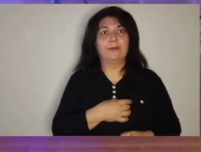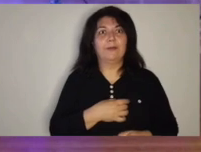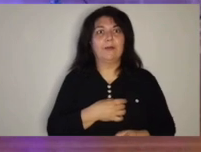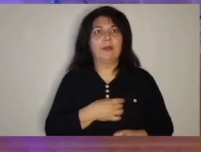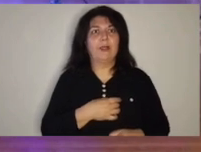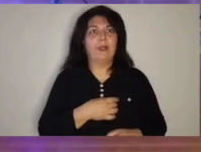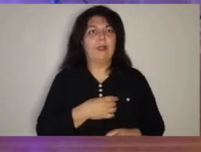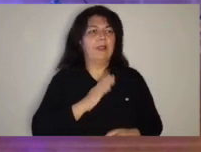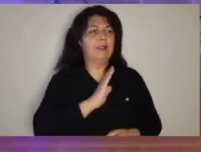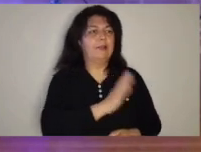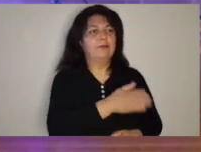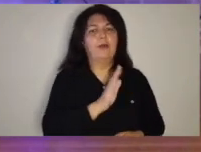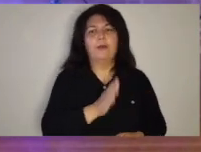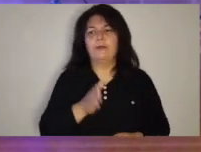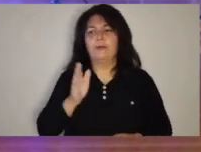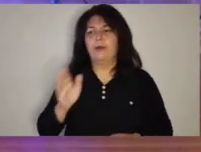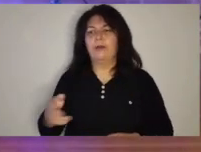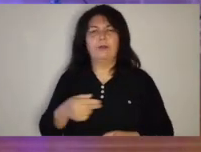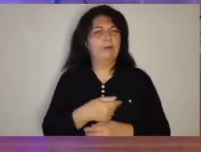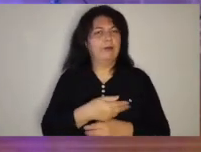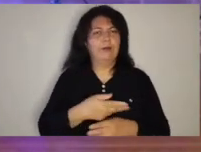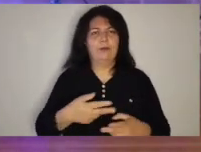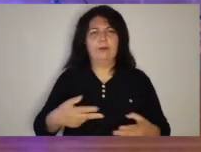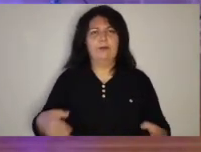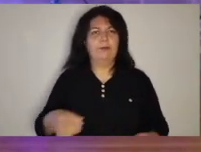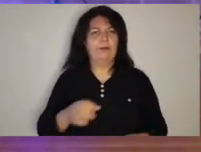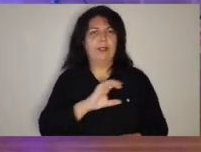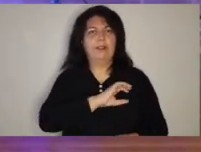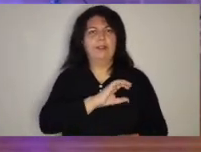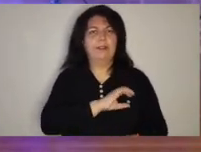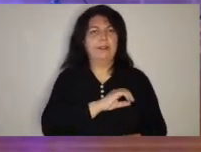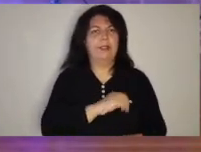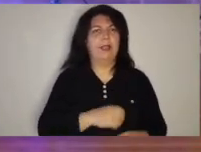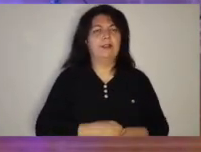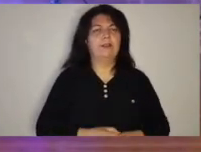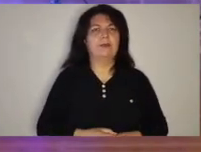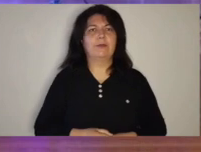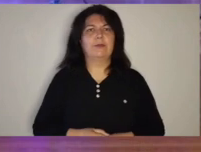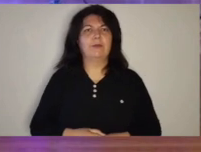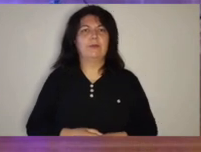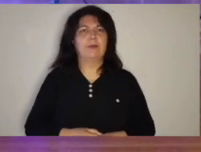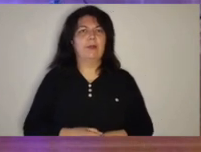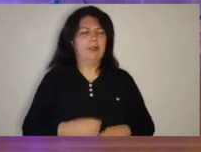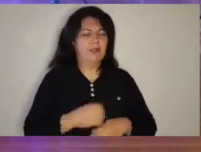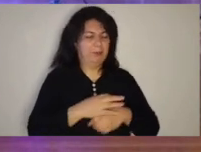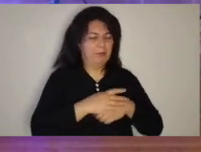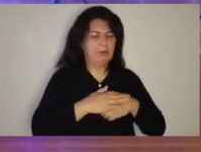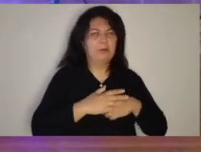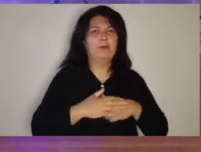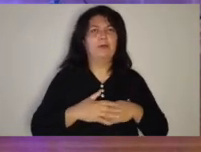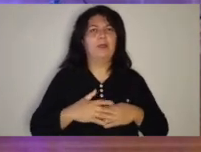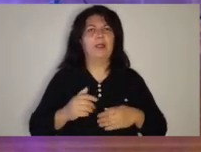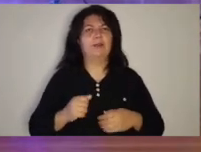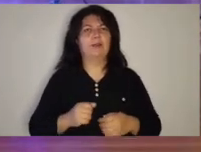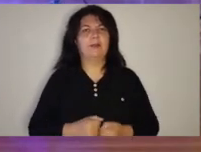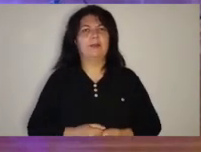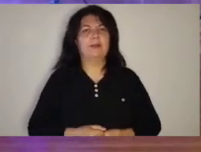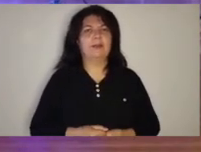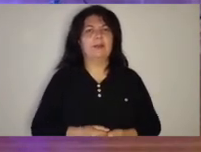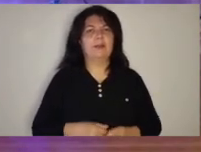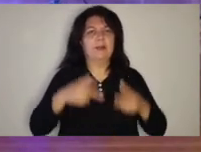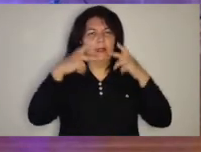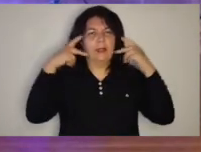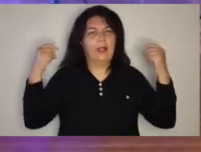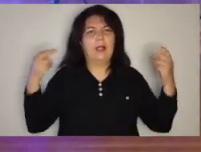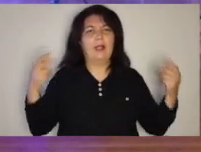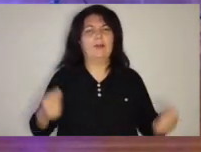várias cidades dos filisteus, e diz que Deus colocou tumores, ratos. Irmãos, só desgraça